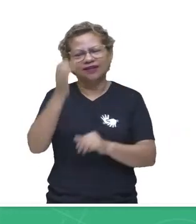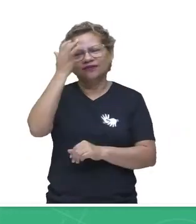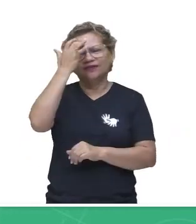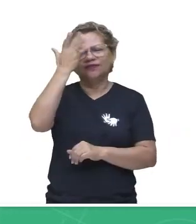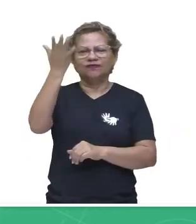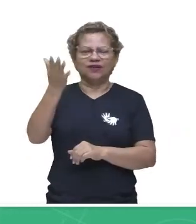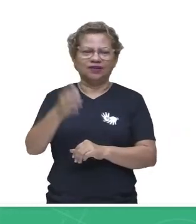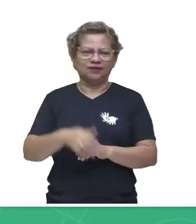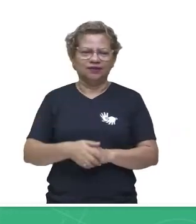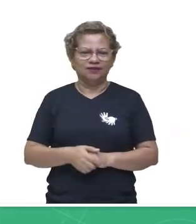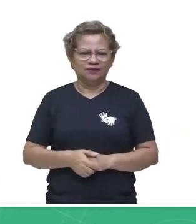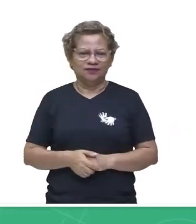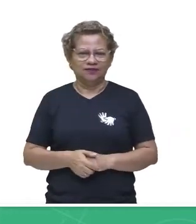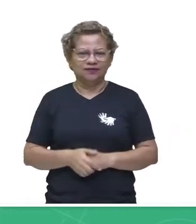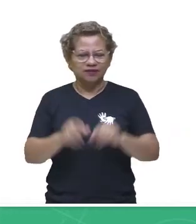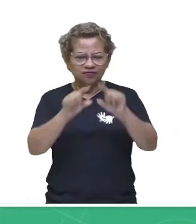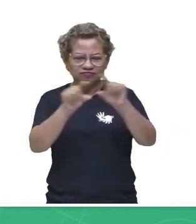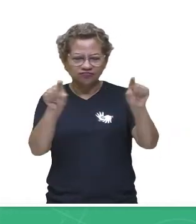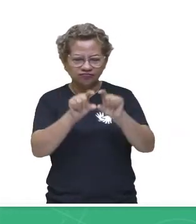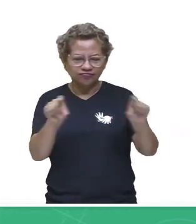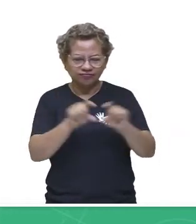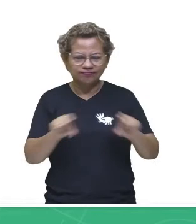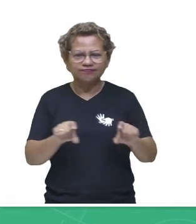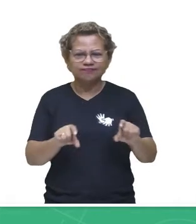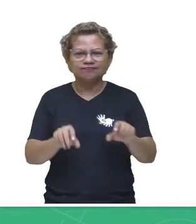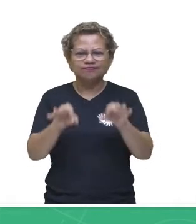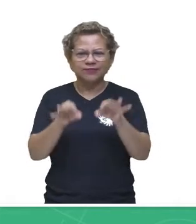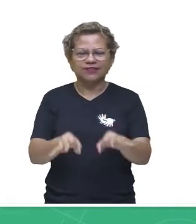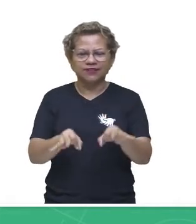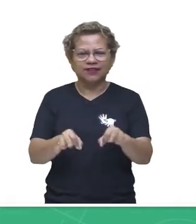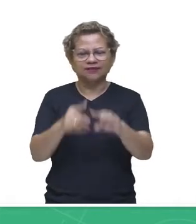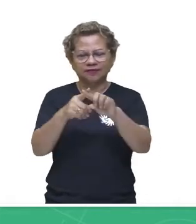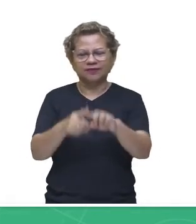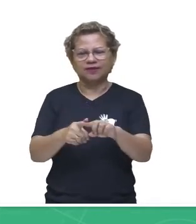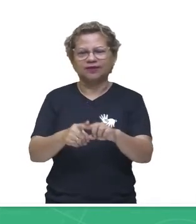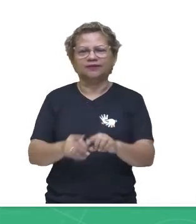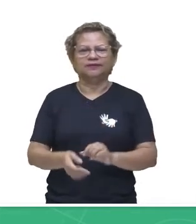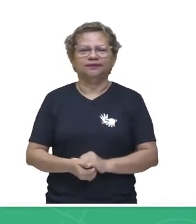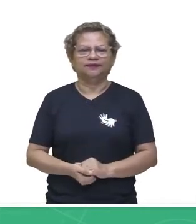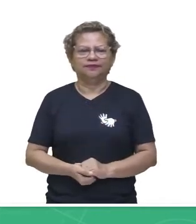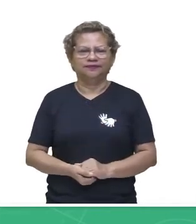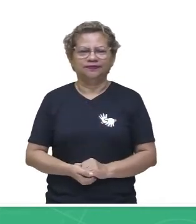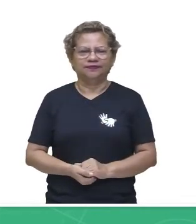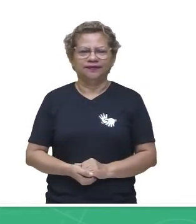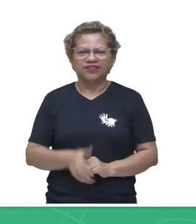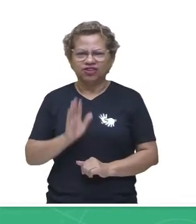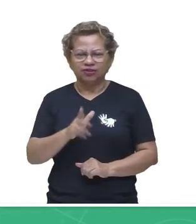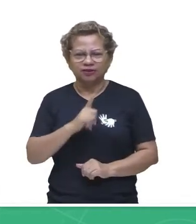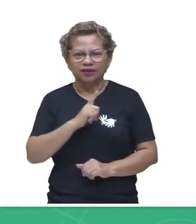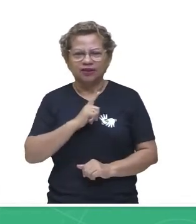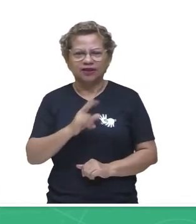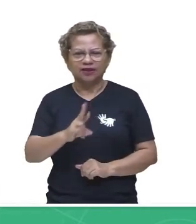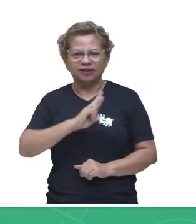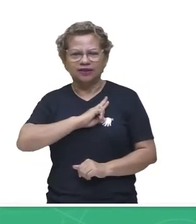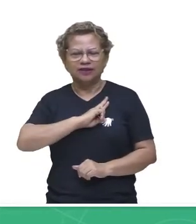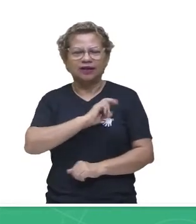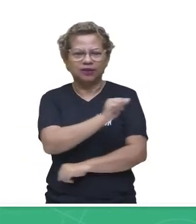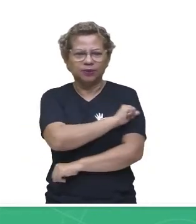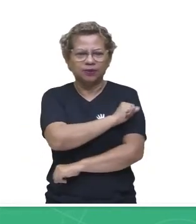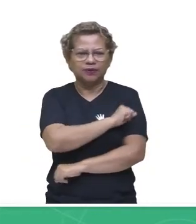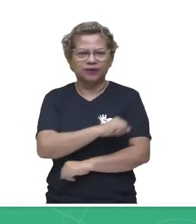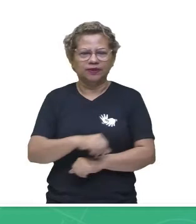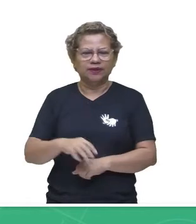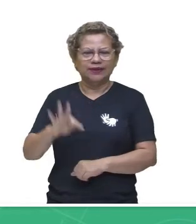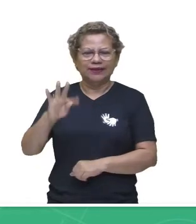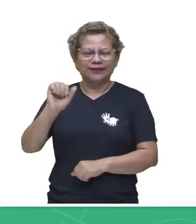que vocês têm que identificar corretamente e vão saber qual é a alternativa certa. A gente já tem alguma participação? Temos sim!